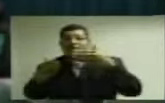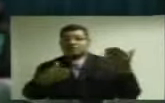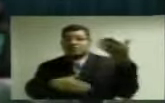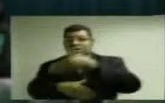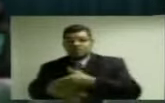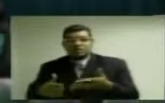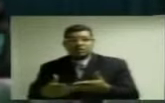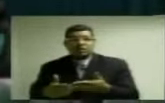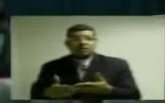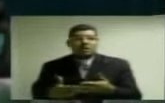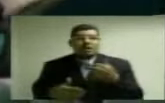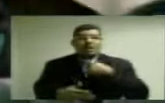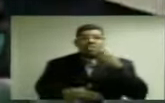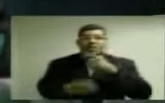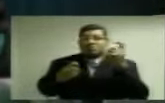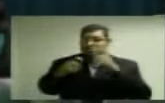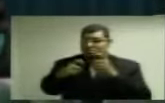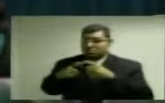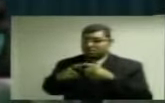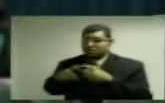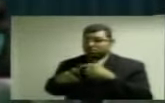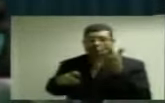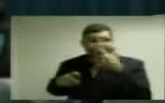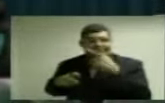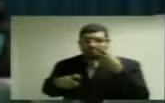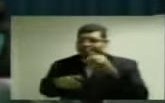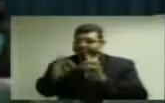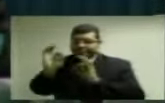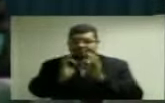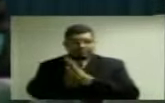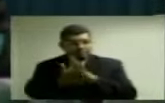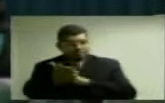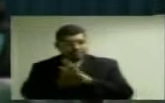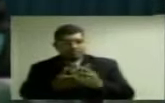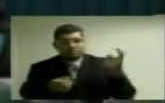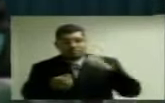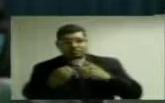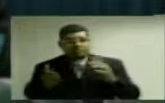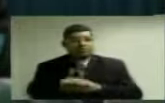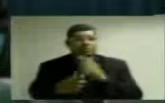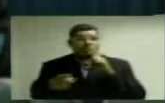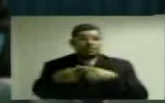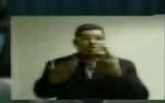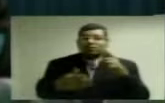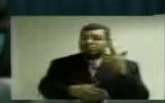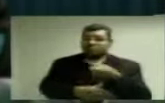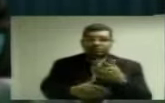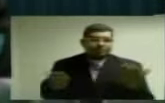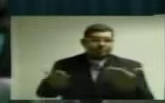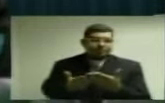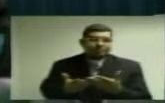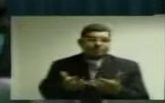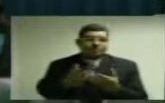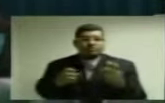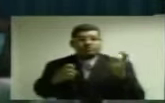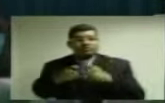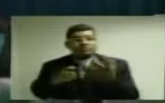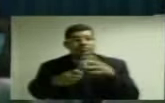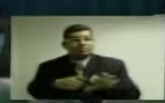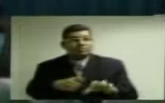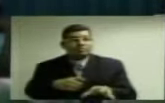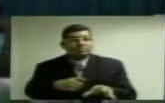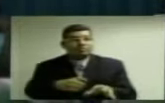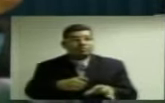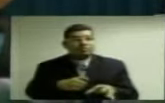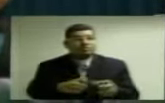na capital e esses médicos não vão progredir na carreira até chegar na capital. Portanto, não é que o médico não quer